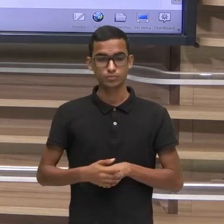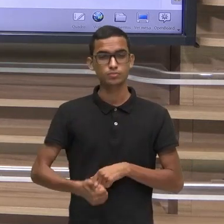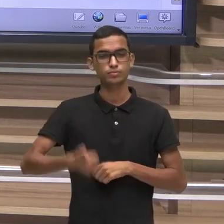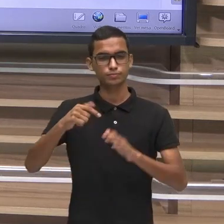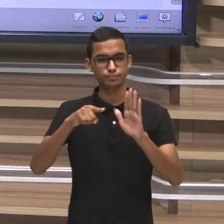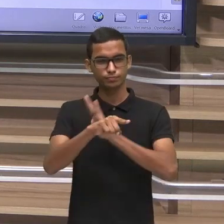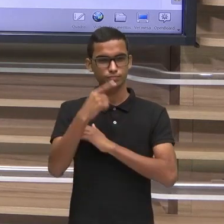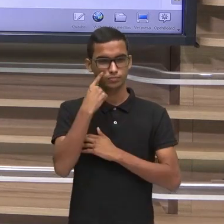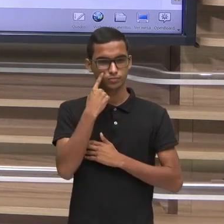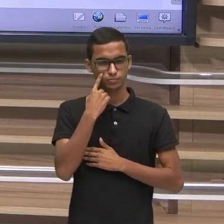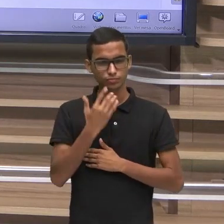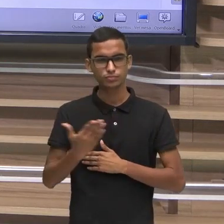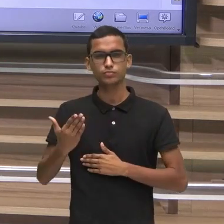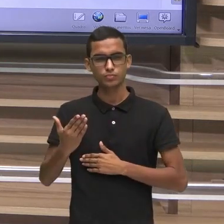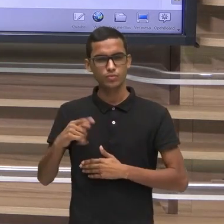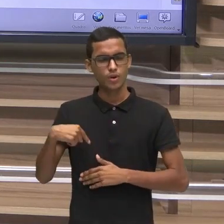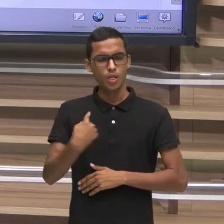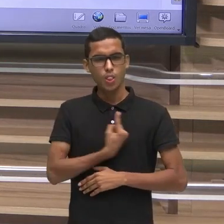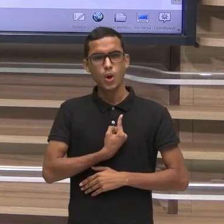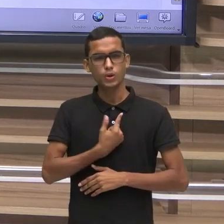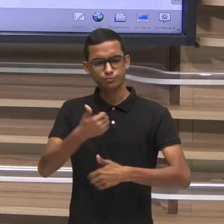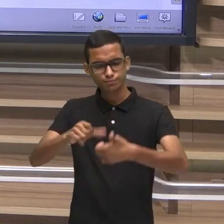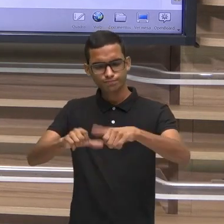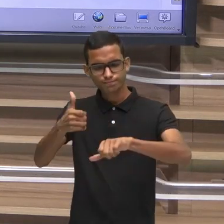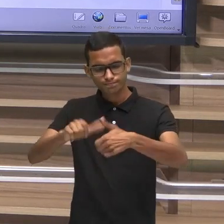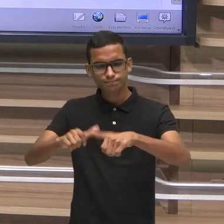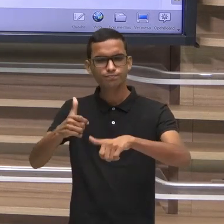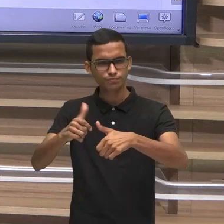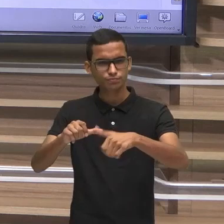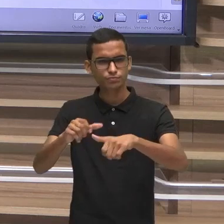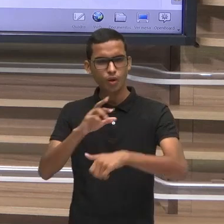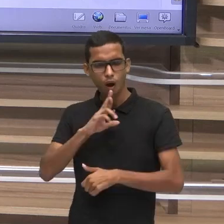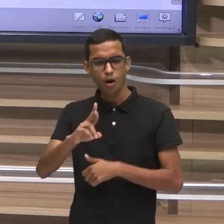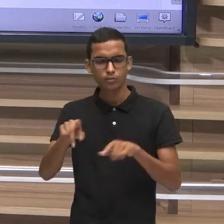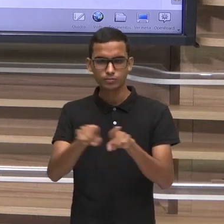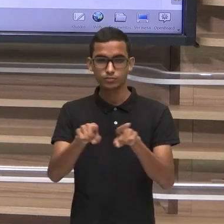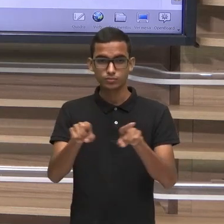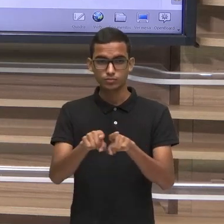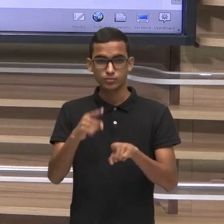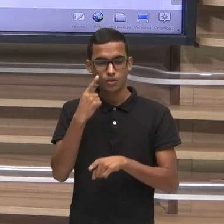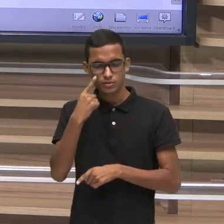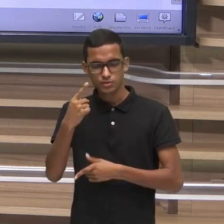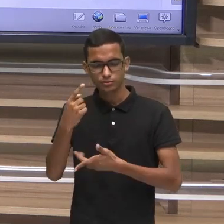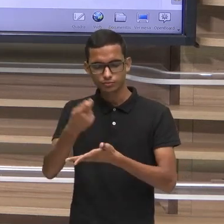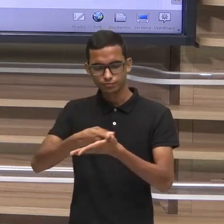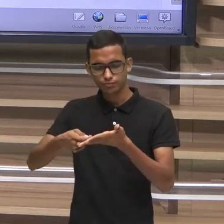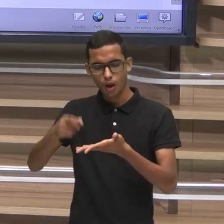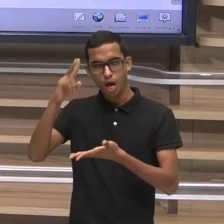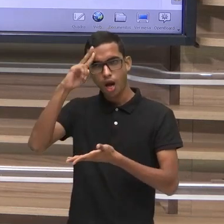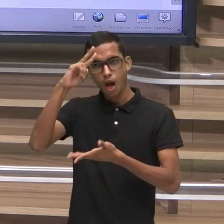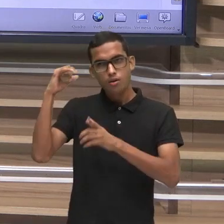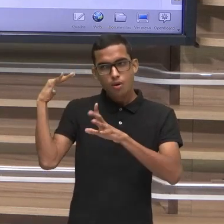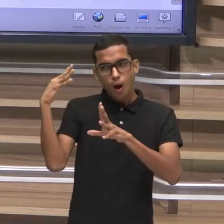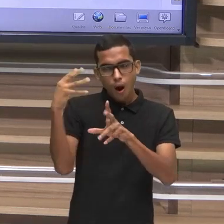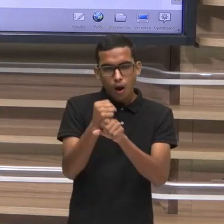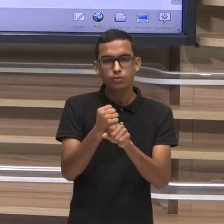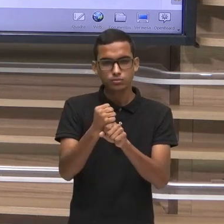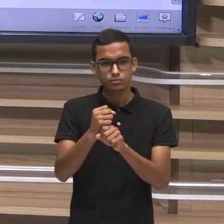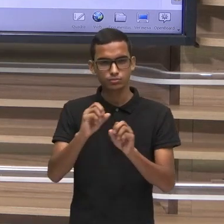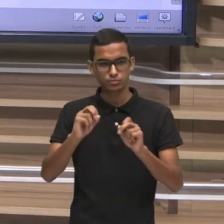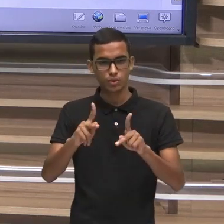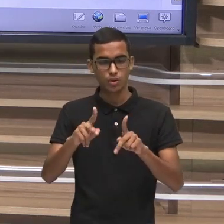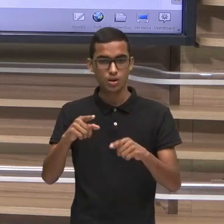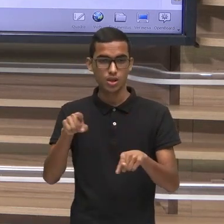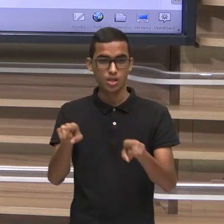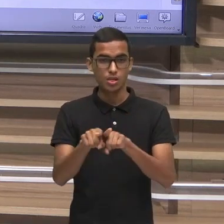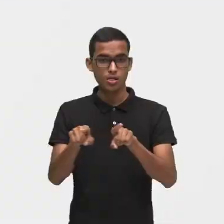questão para a gente dar uma analisada, dar uma conversada sobre ela, para você rever as suas anotações e aí a gente discutir um pouquinho